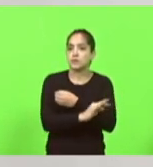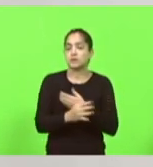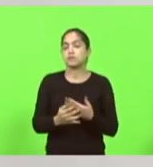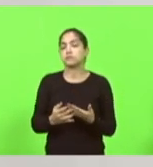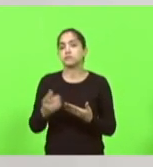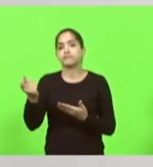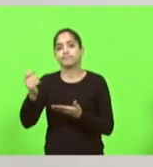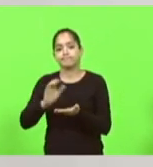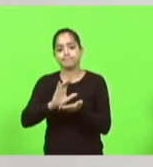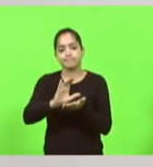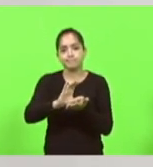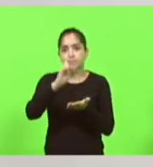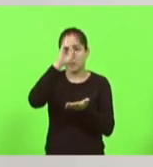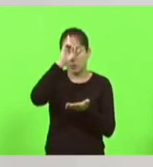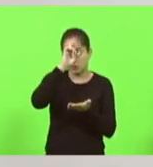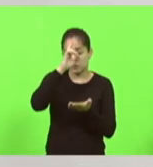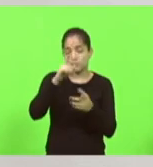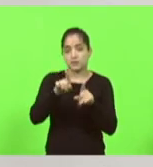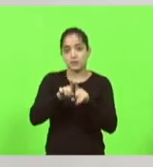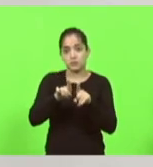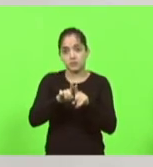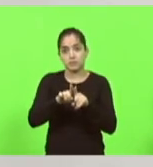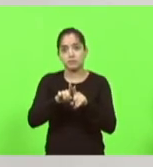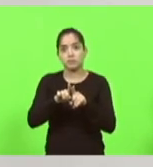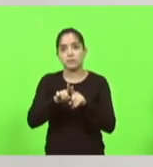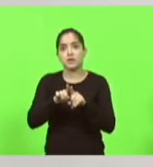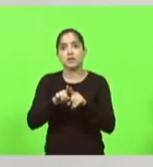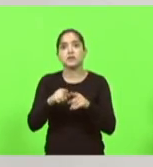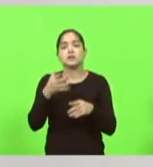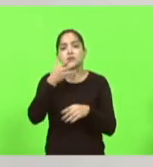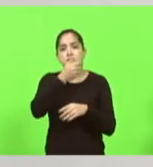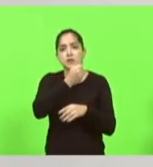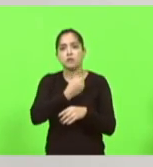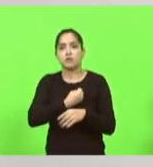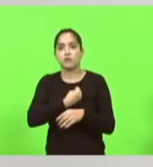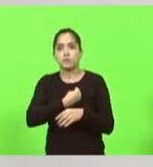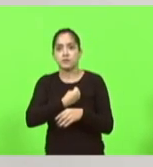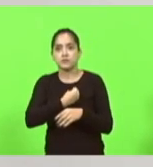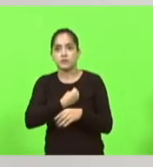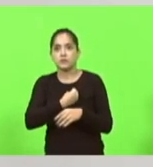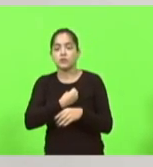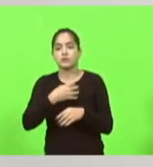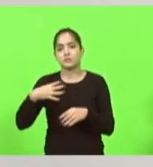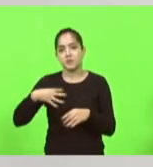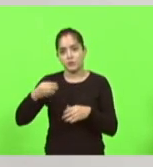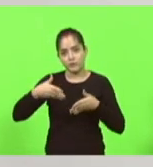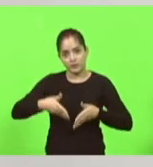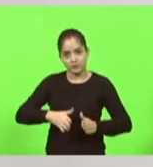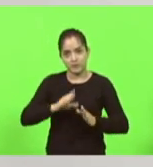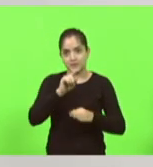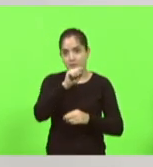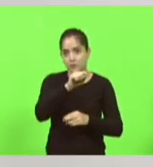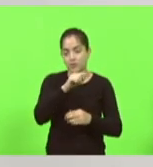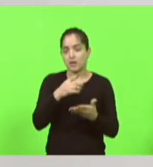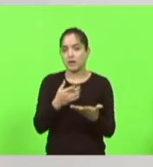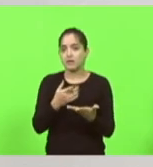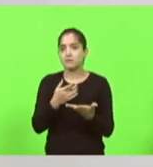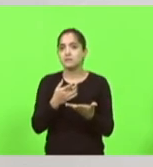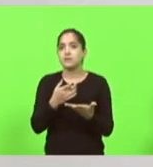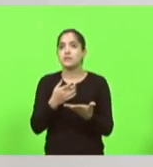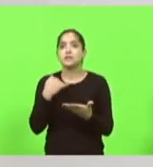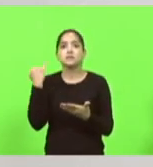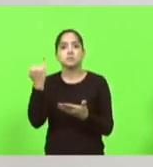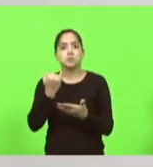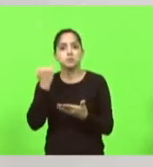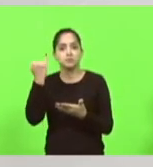aquele hospital salvou vidas, trouxe pessoas à vida, o caso do meu filhinho que ali nasceu, e é um hospital significativo para a saúde